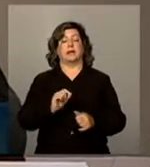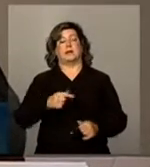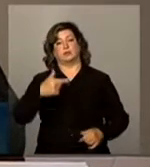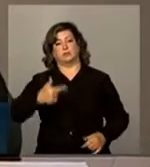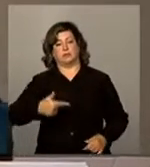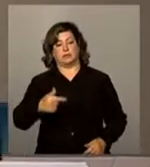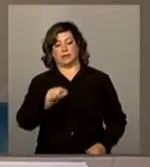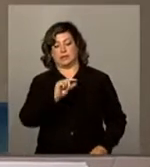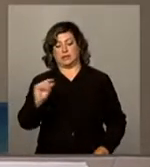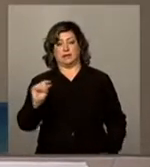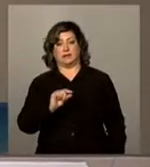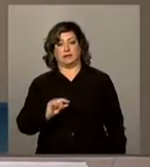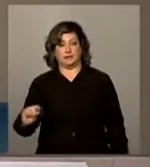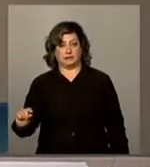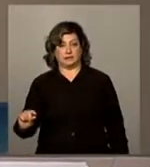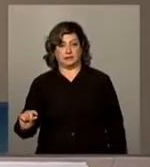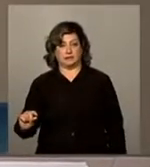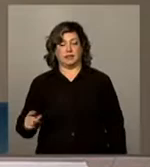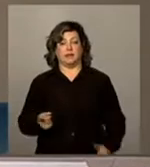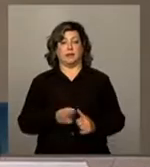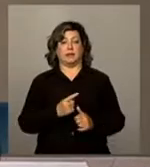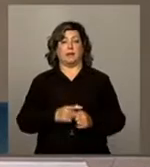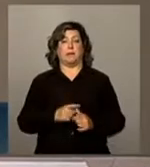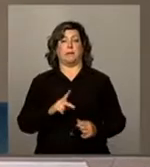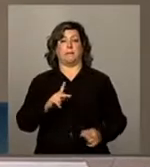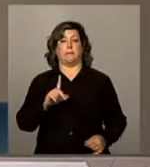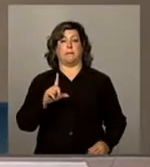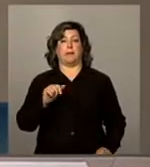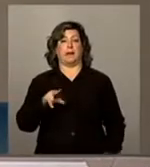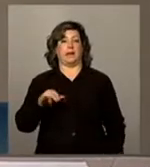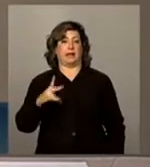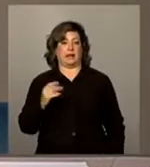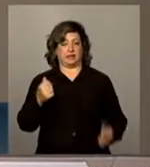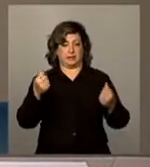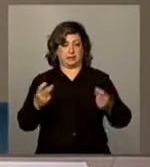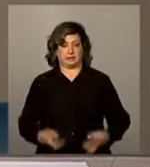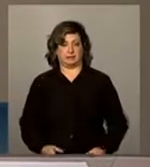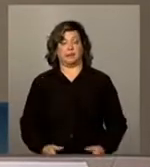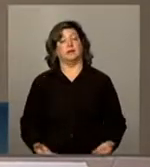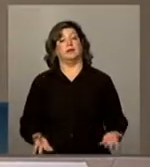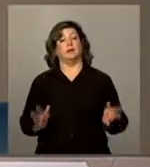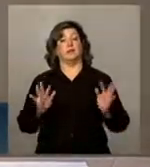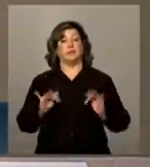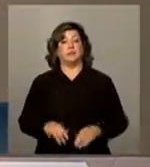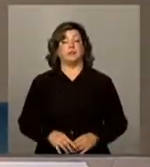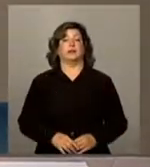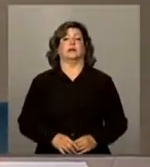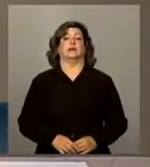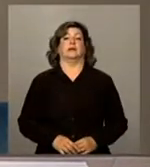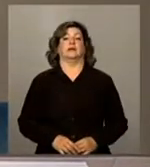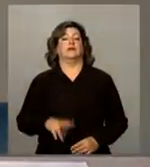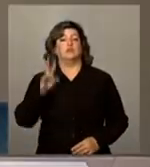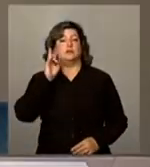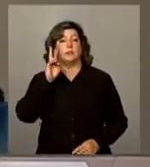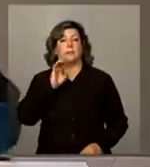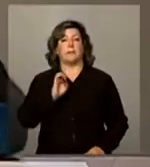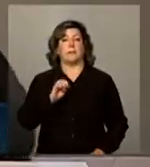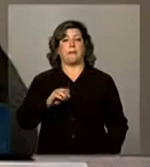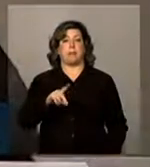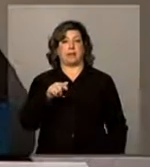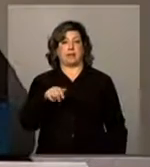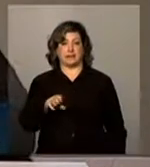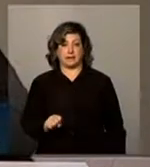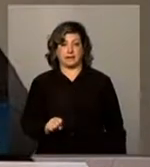segunda linha da primeira planilha aí apresentada. E, por fim, em relação às emendas, pode